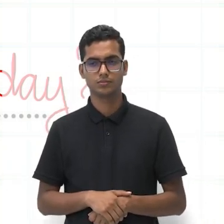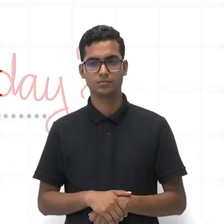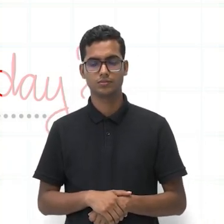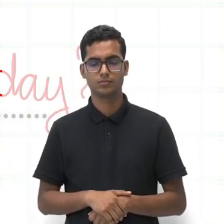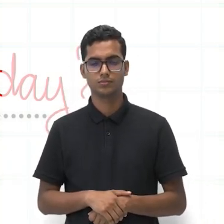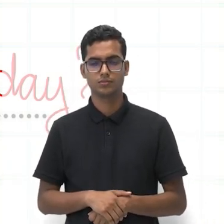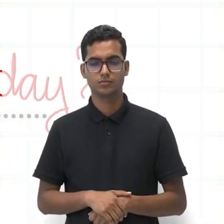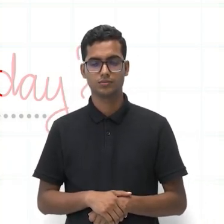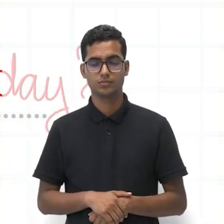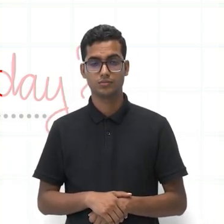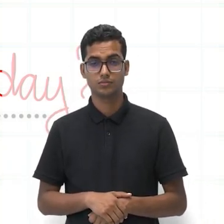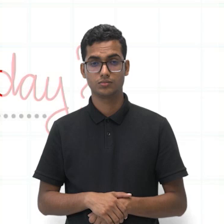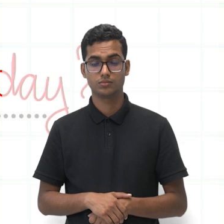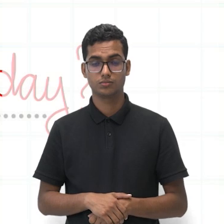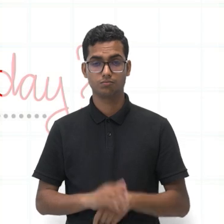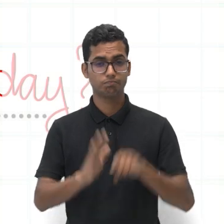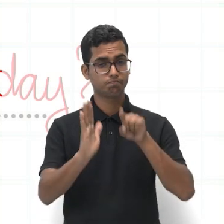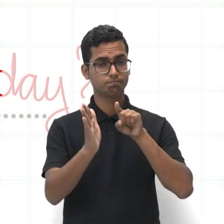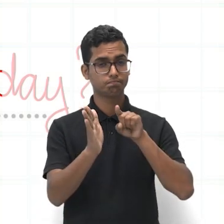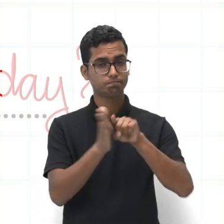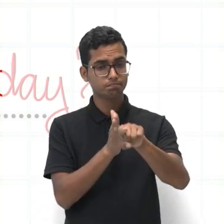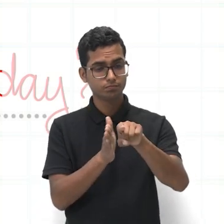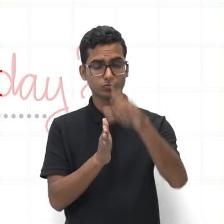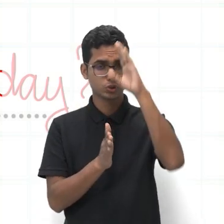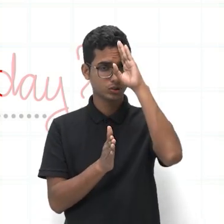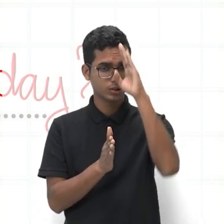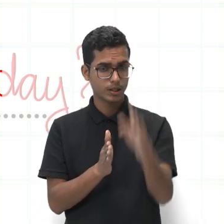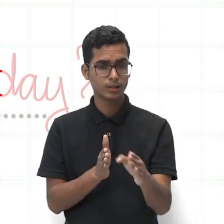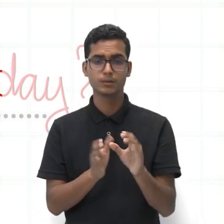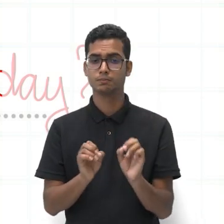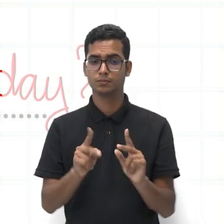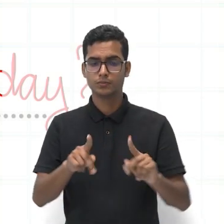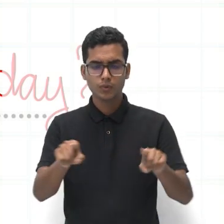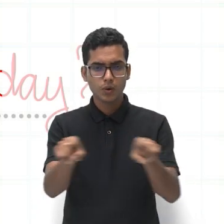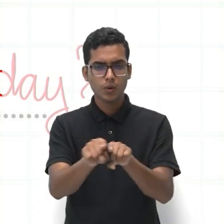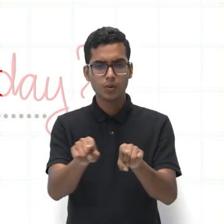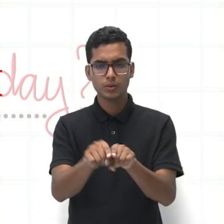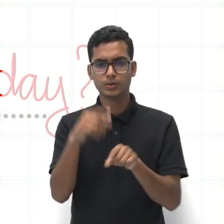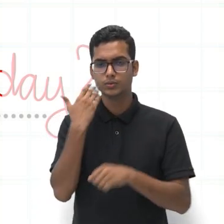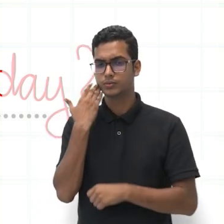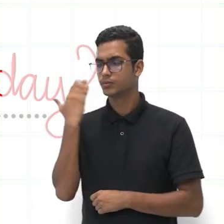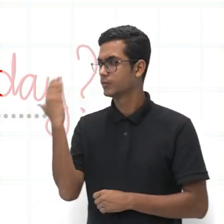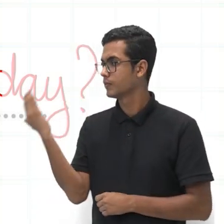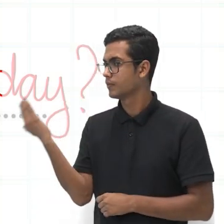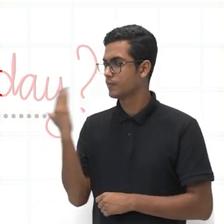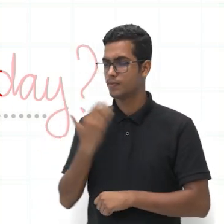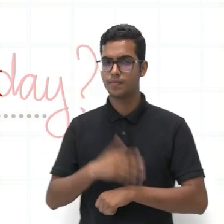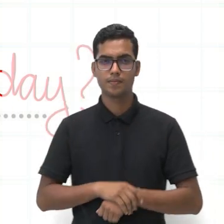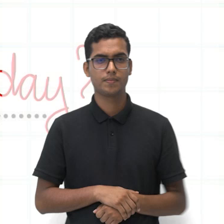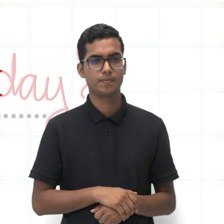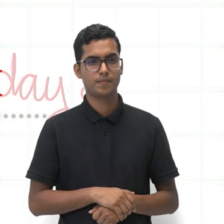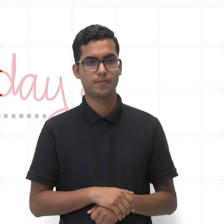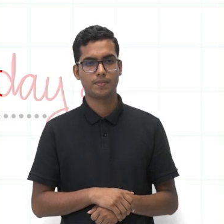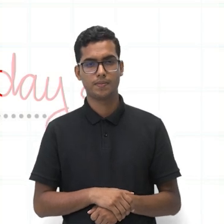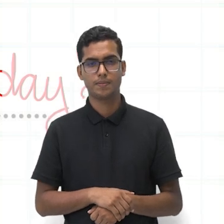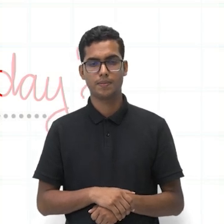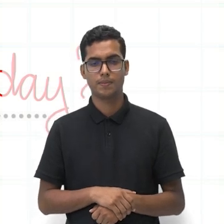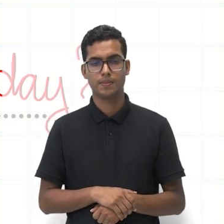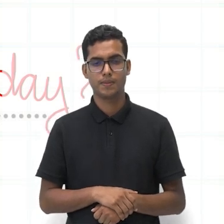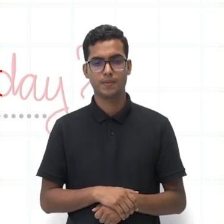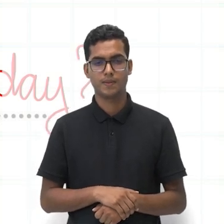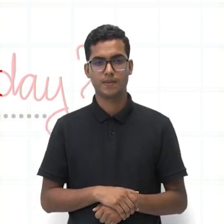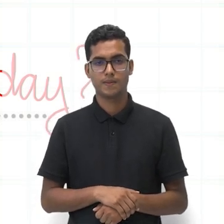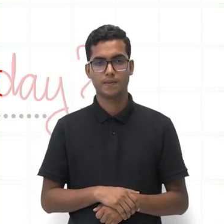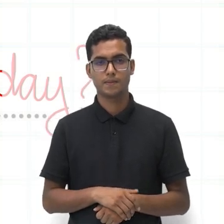pergunta direta, então você vai responder com I, tá bom? I work. Vamos lá, se fossem vocês